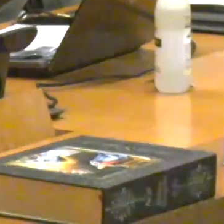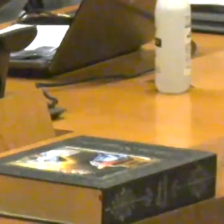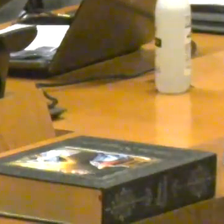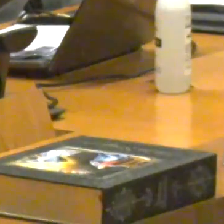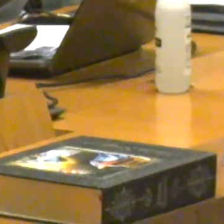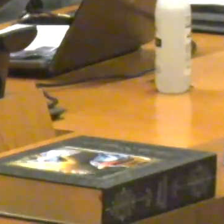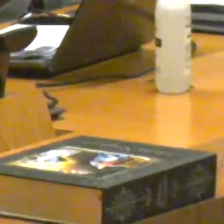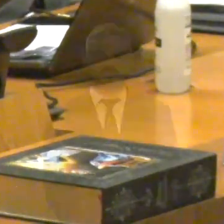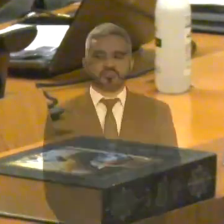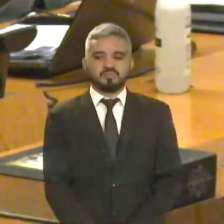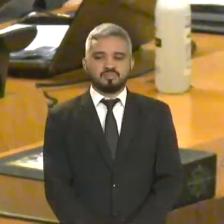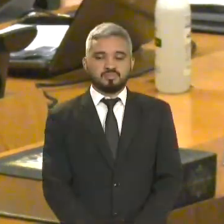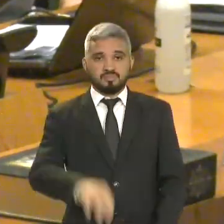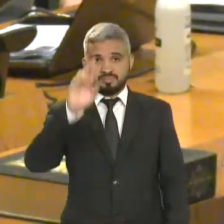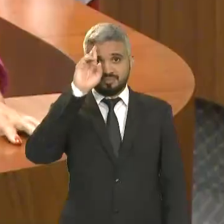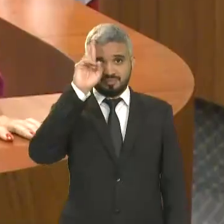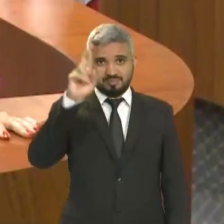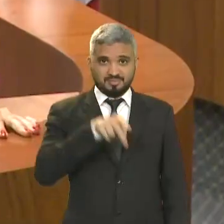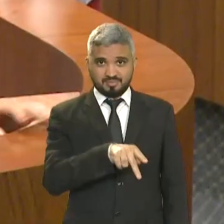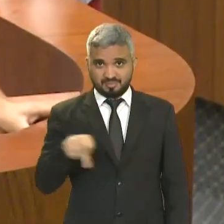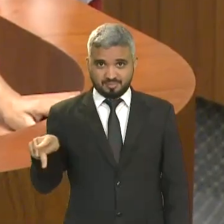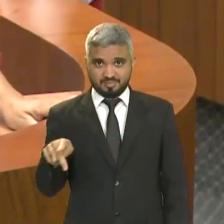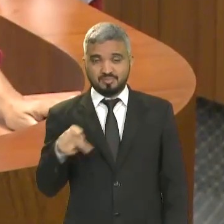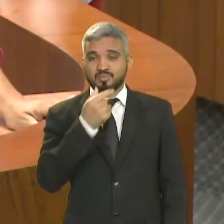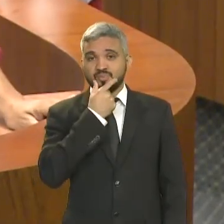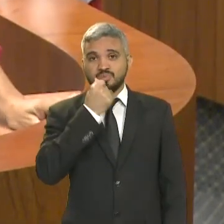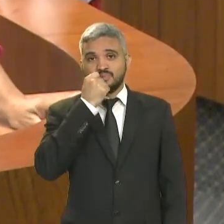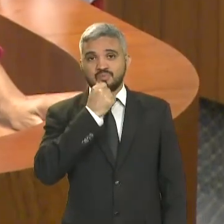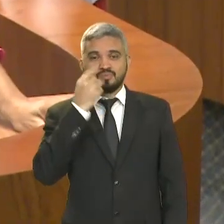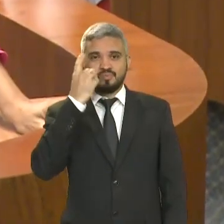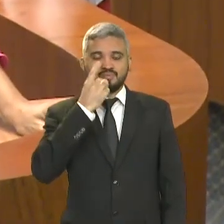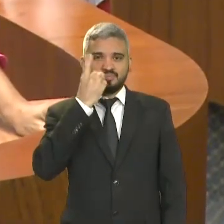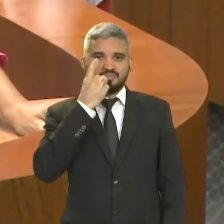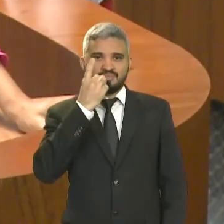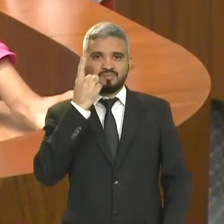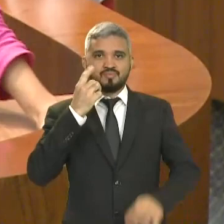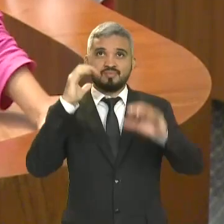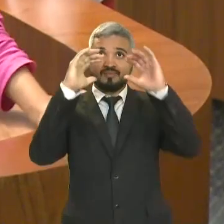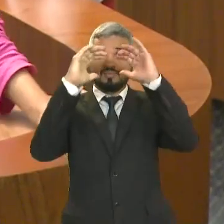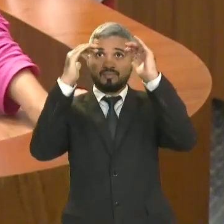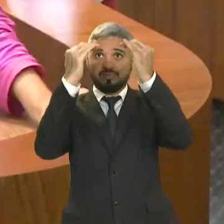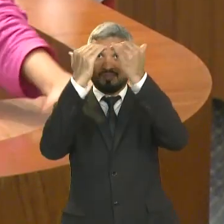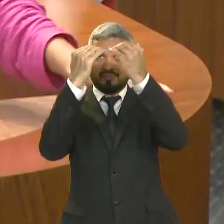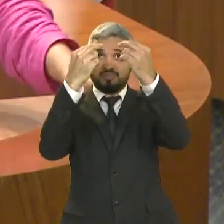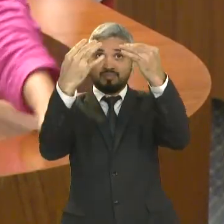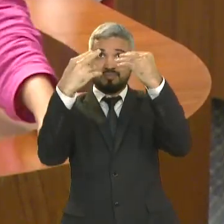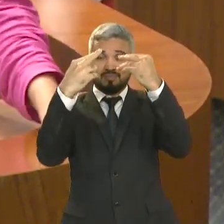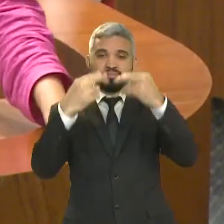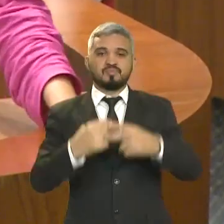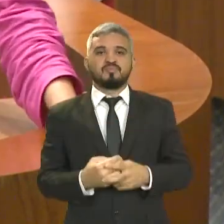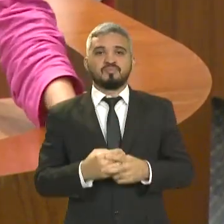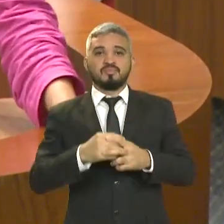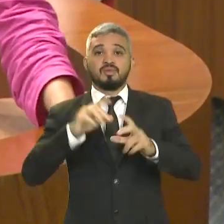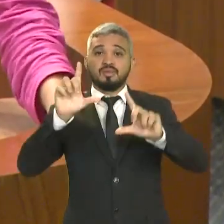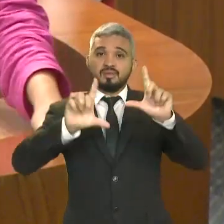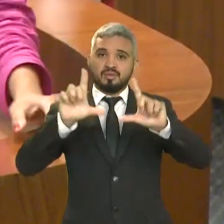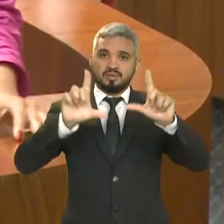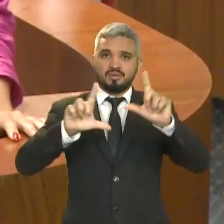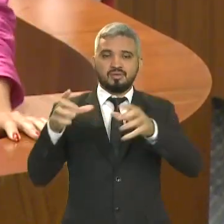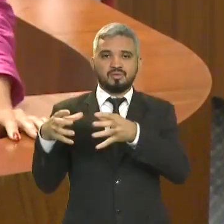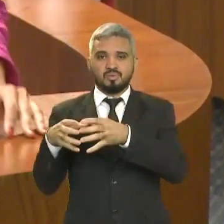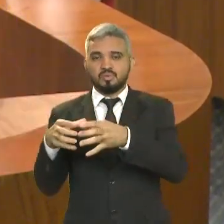Senhor presidente, senhores deputados, deputadas, galeria, imprensa, internautas que nos